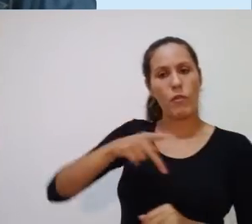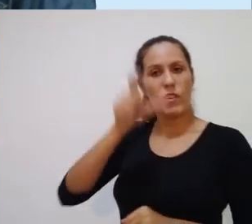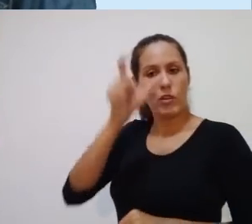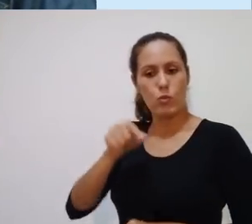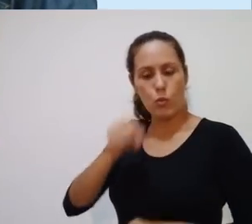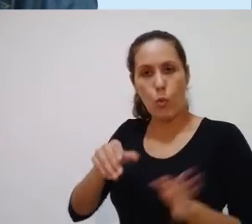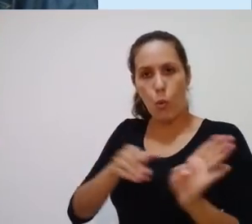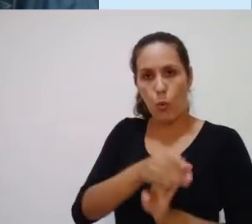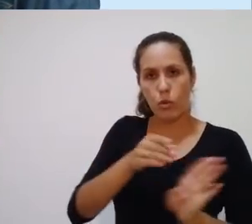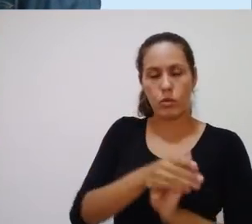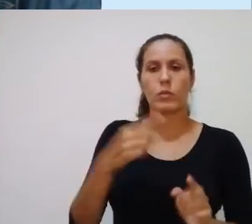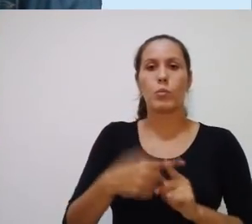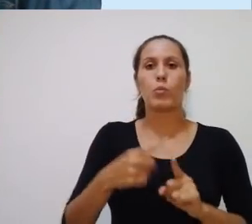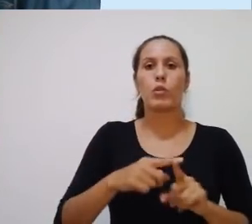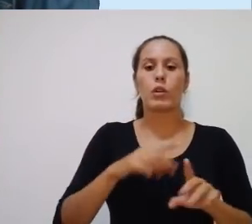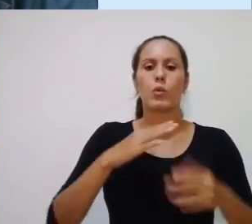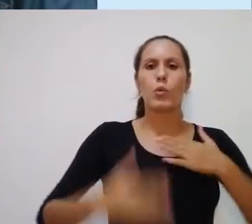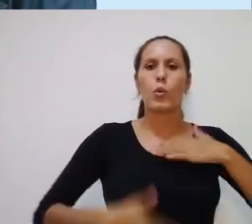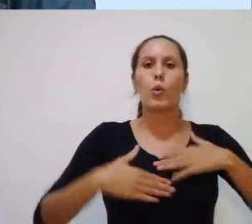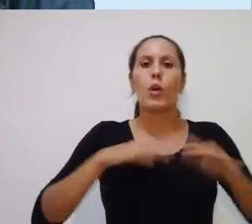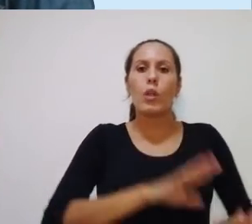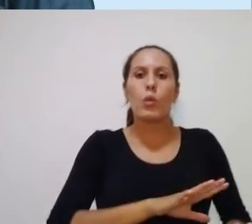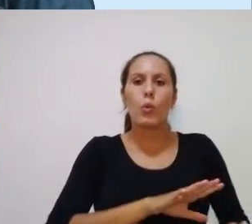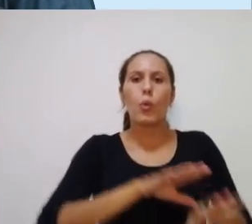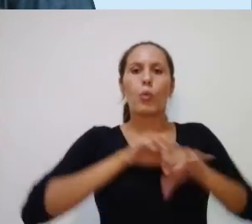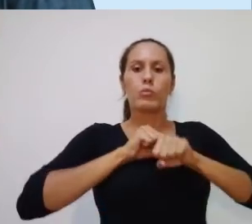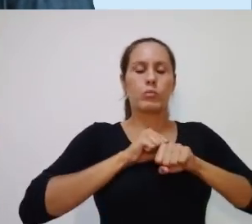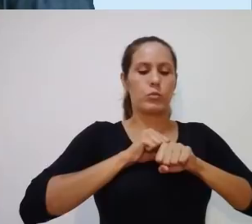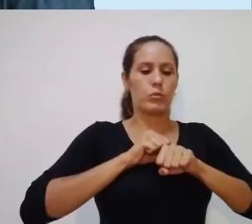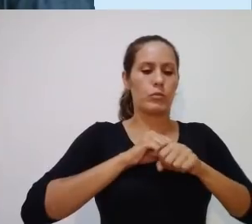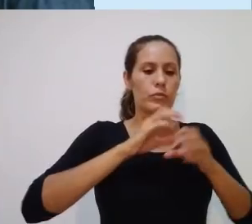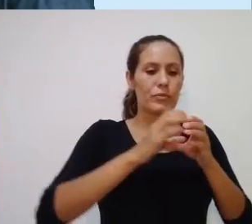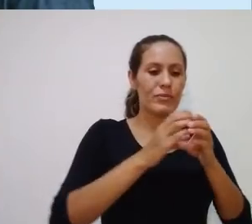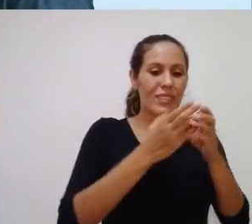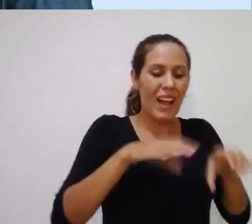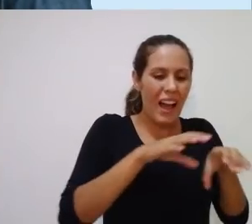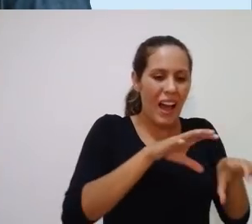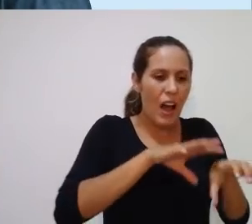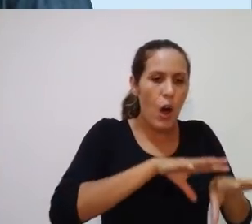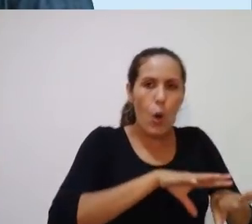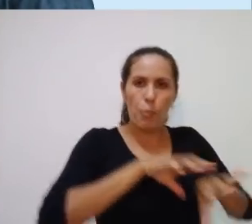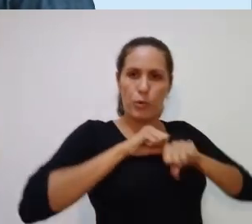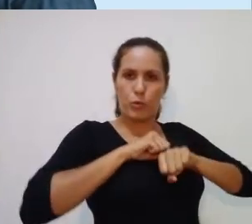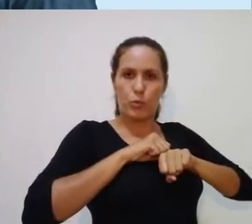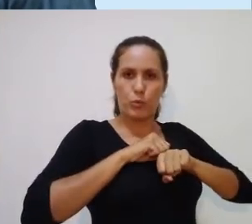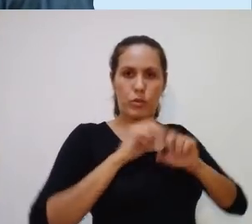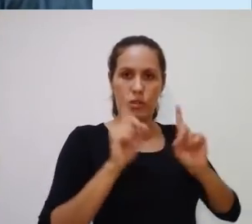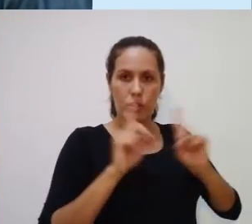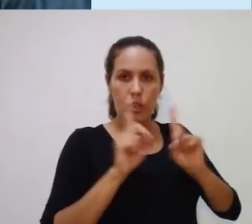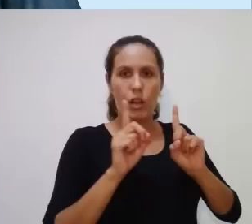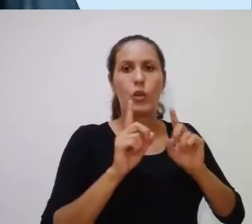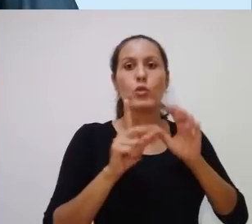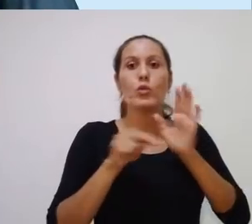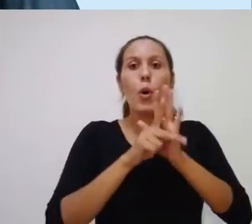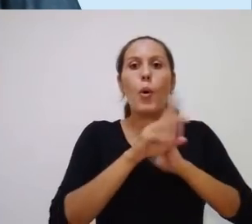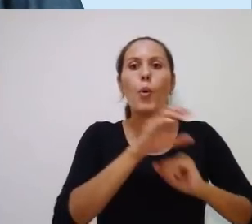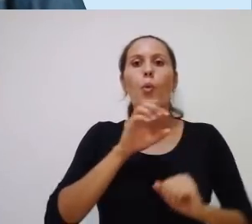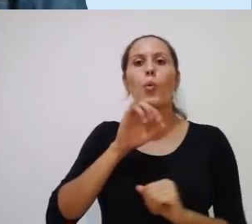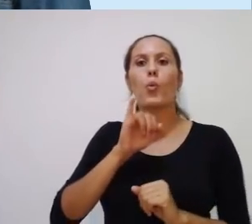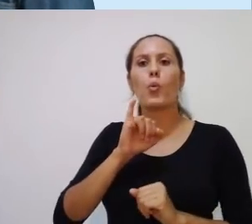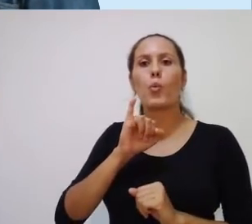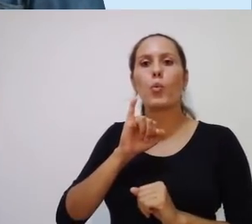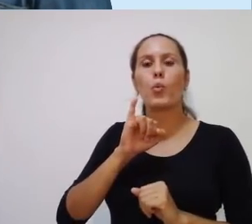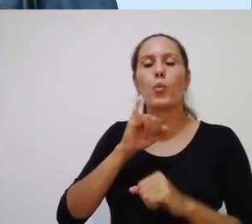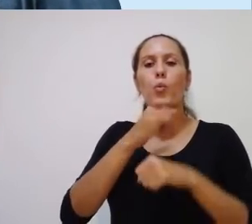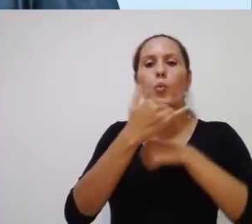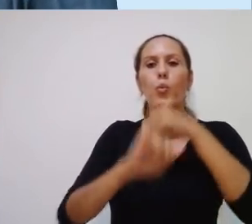não absorve o cálcio da casca do ovo. O nosso corpo só absorve o íon do cálcio. Depois que ela